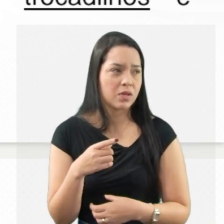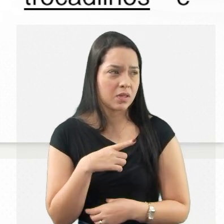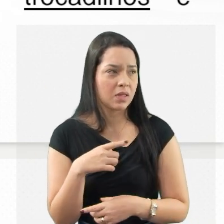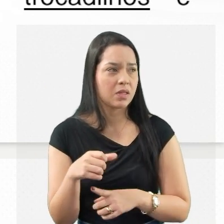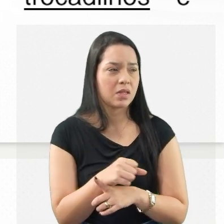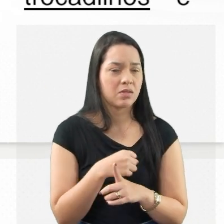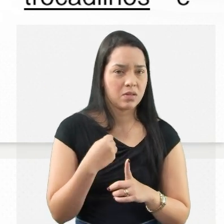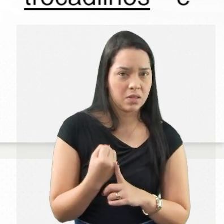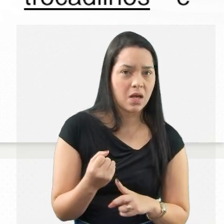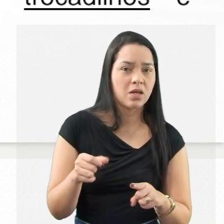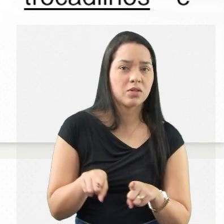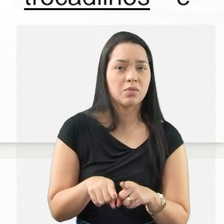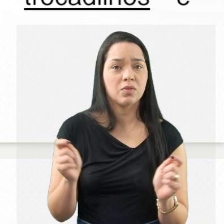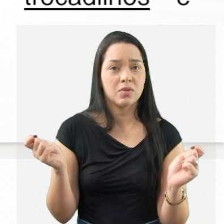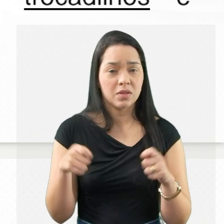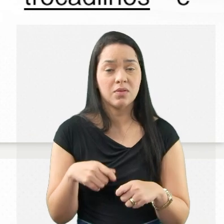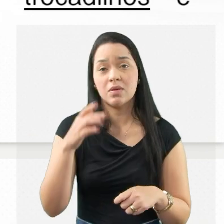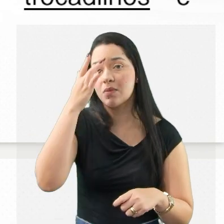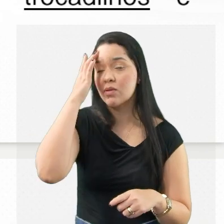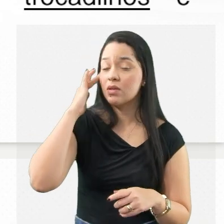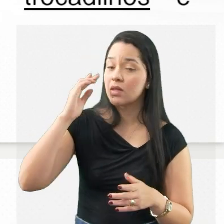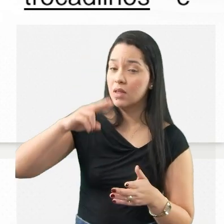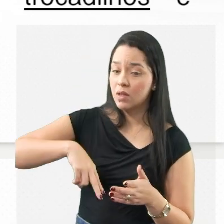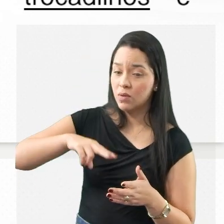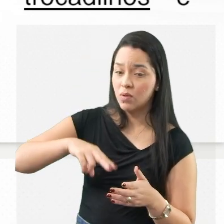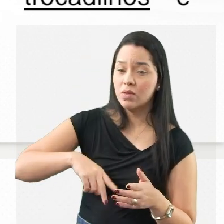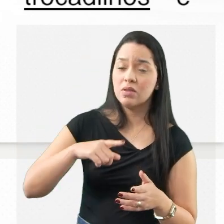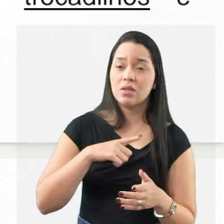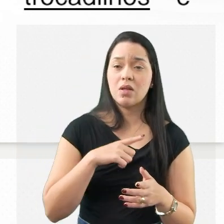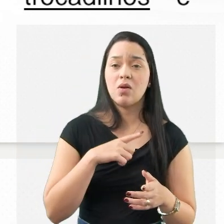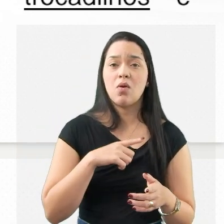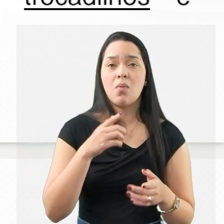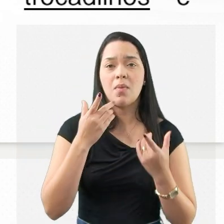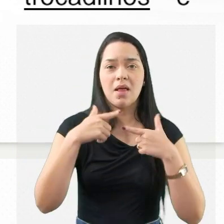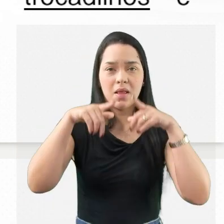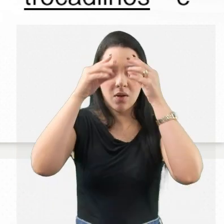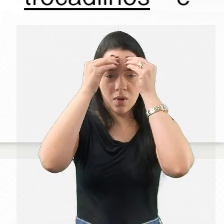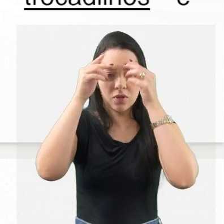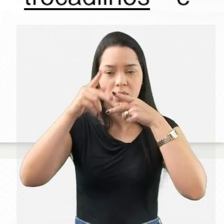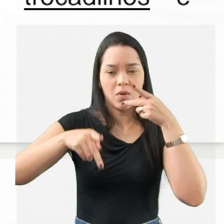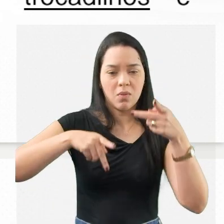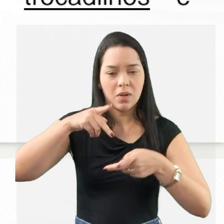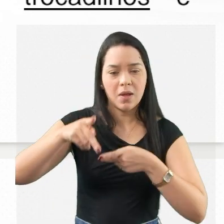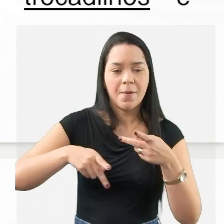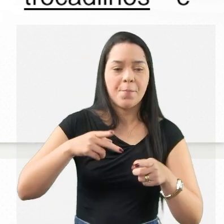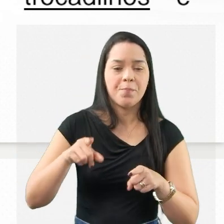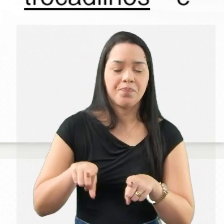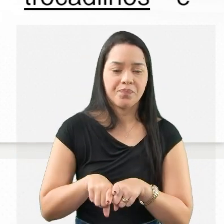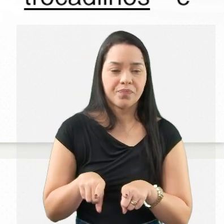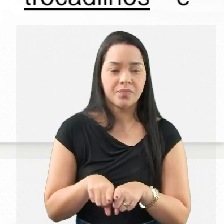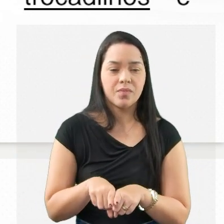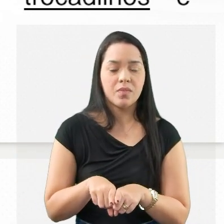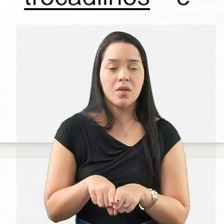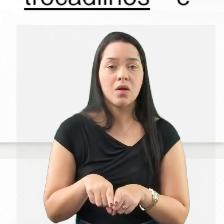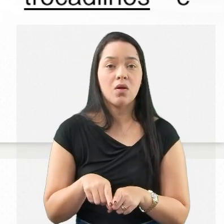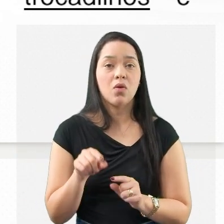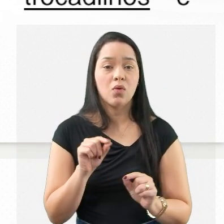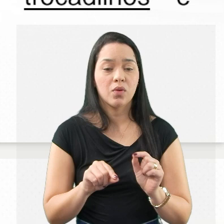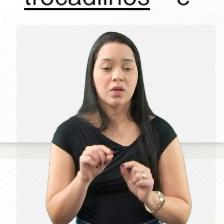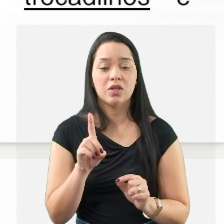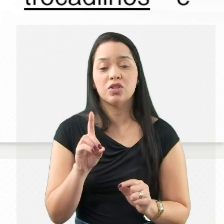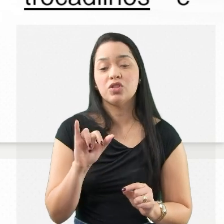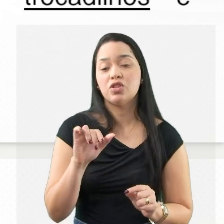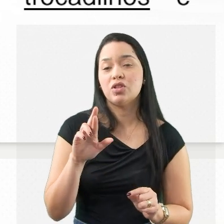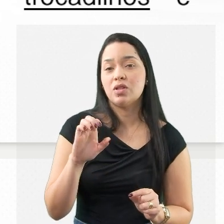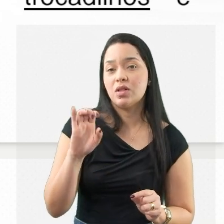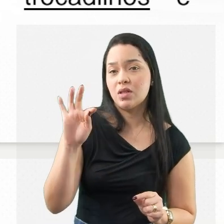da sociedade, dos possíveis leitores, a gente tem o quê? Uma linguagem popular, né? E essa linguagem popular, ela tem uma linguagem mais